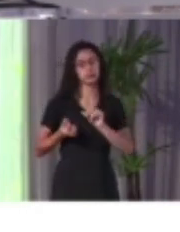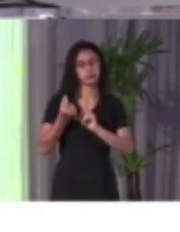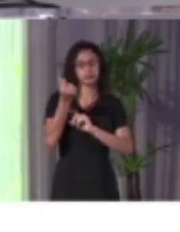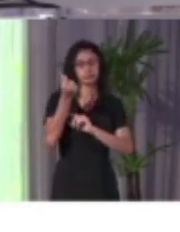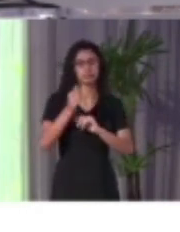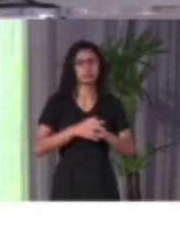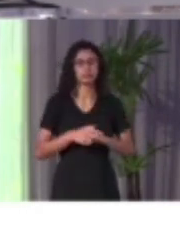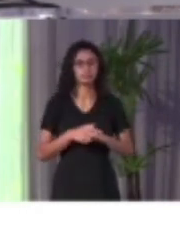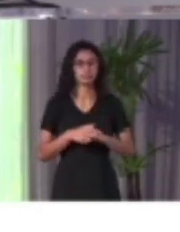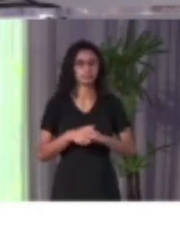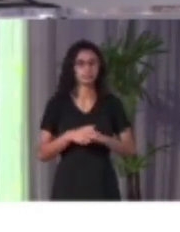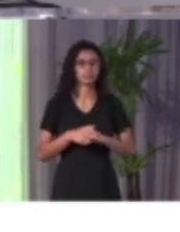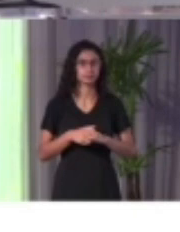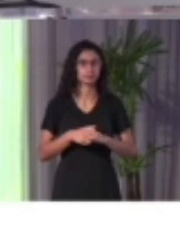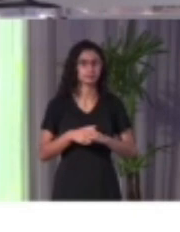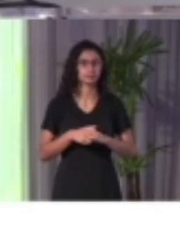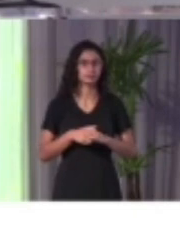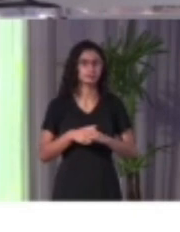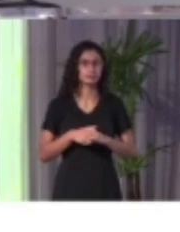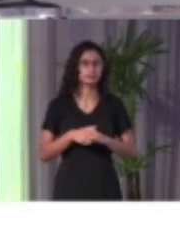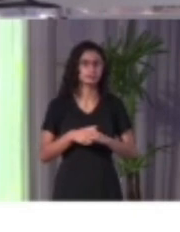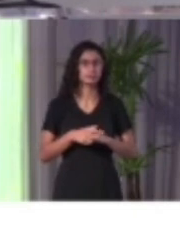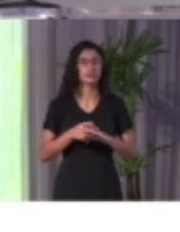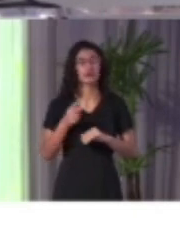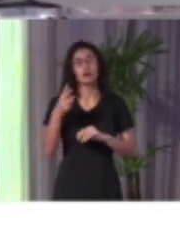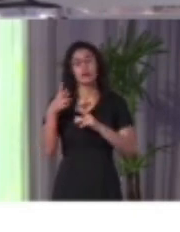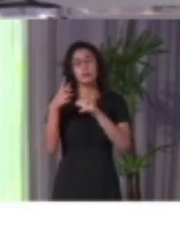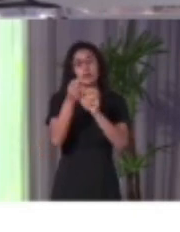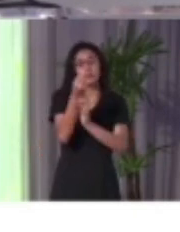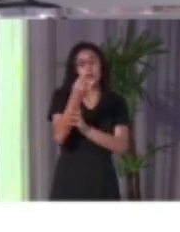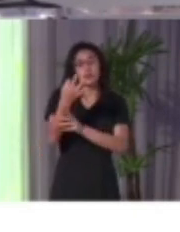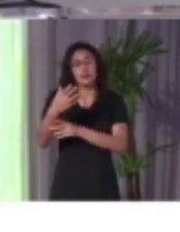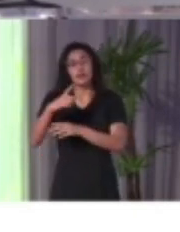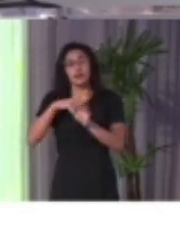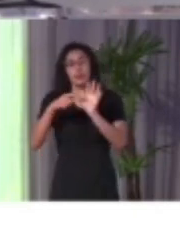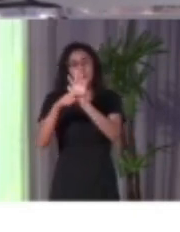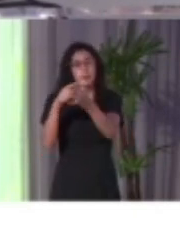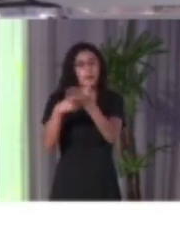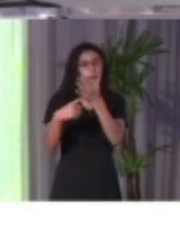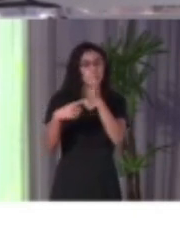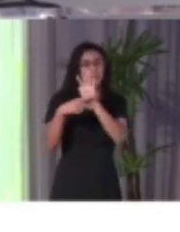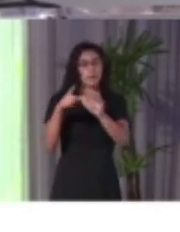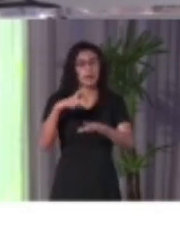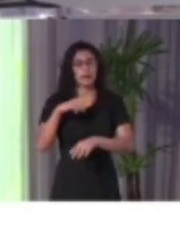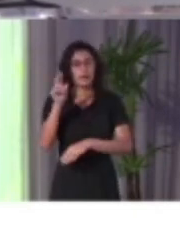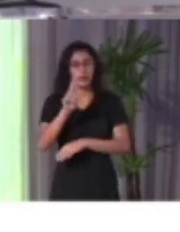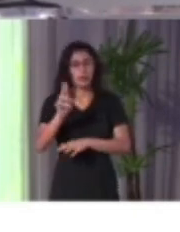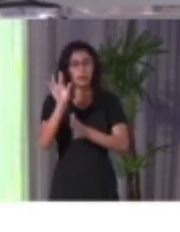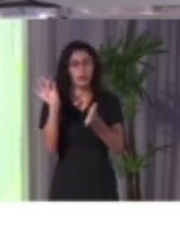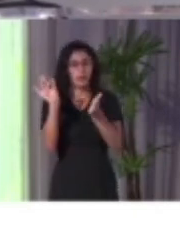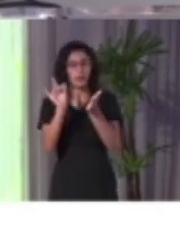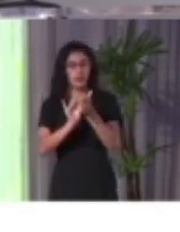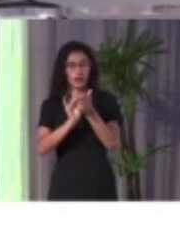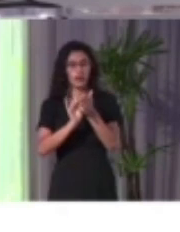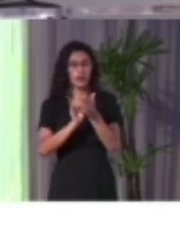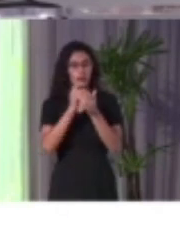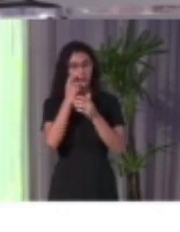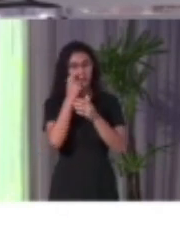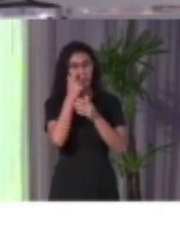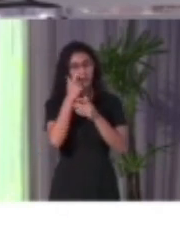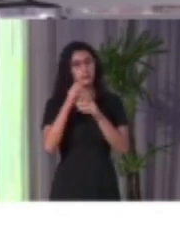elevado. Quando a gente olha para a quantidade de contribuições com evidência de uso, então, aliás,